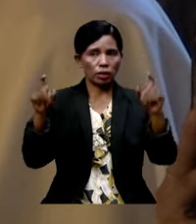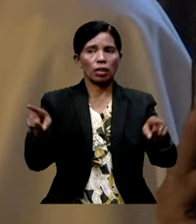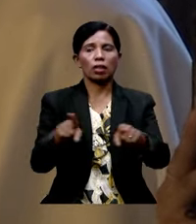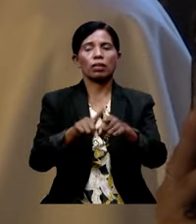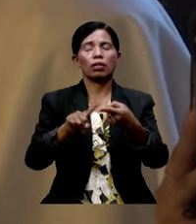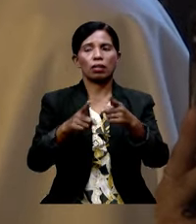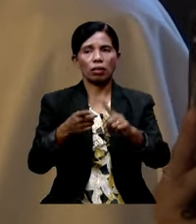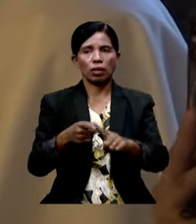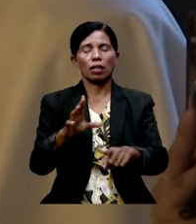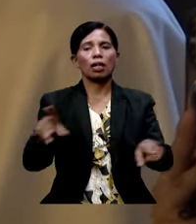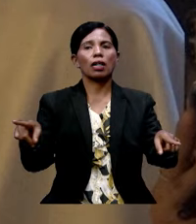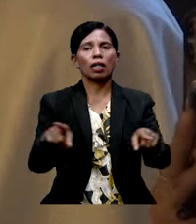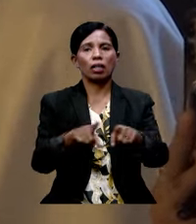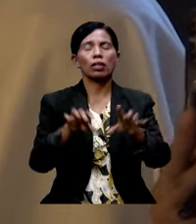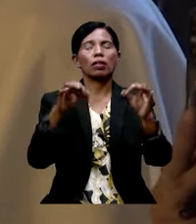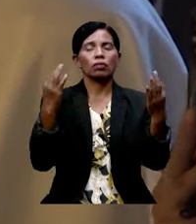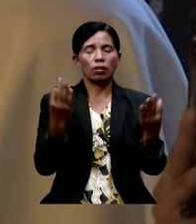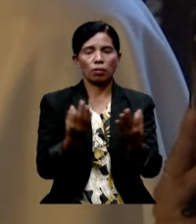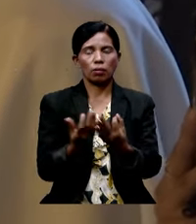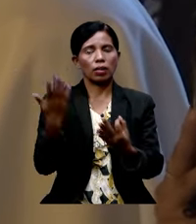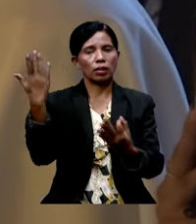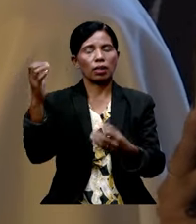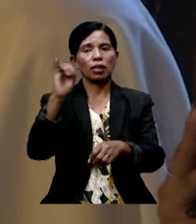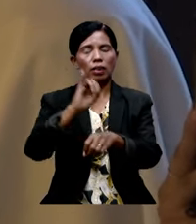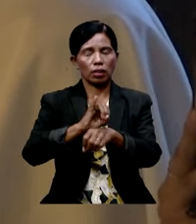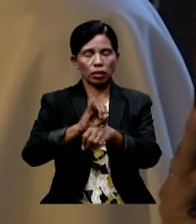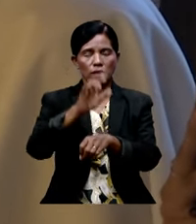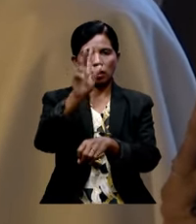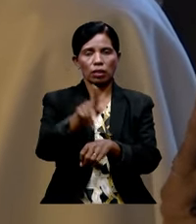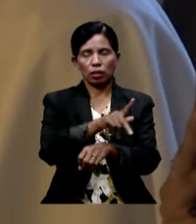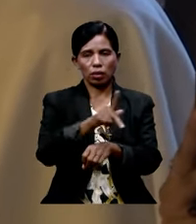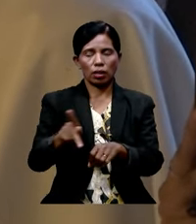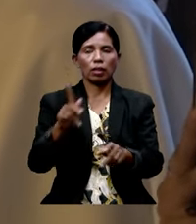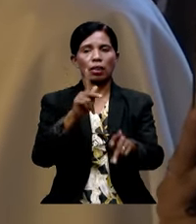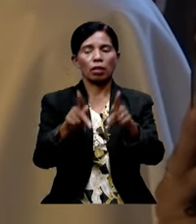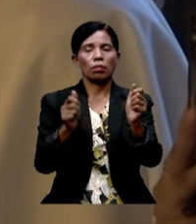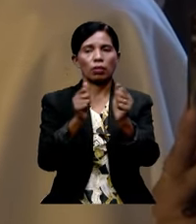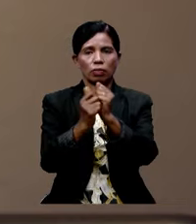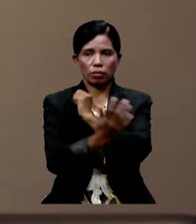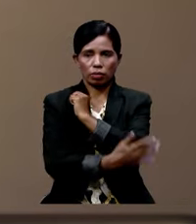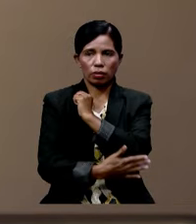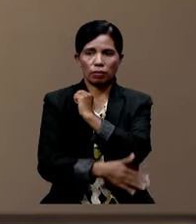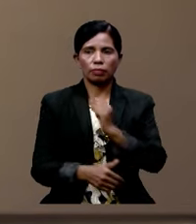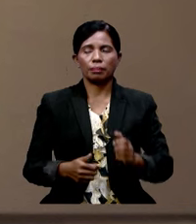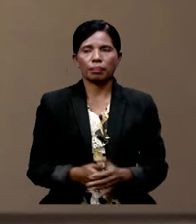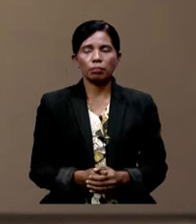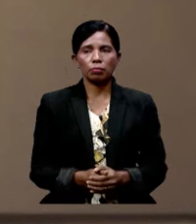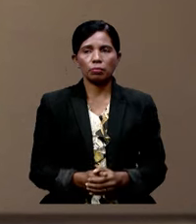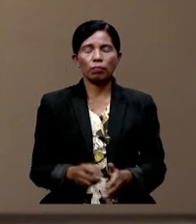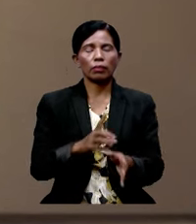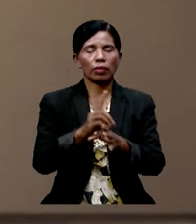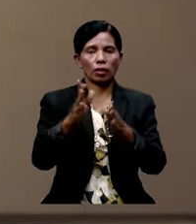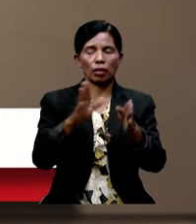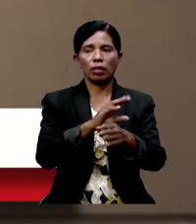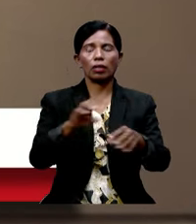belum, mai be sai ona família e a Igreja Católica, povo nonasam. The diplomatic relations between